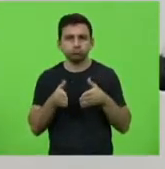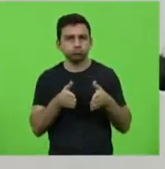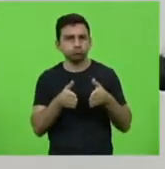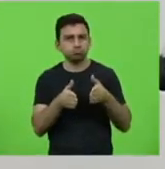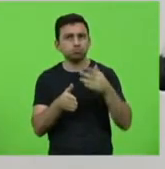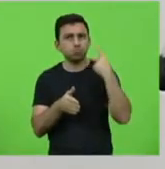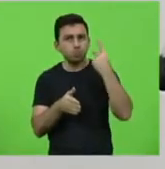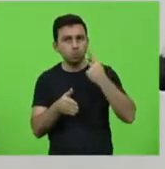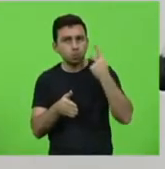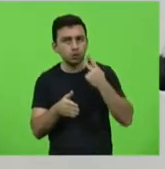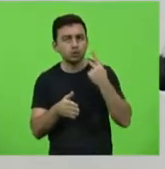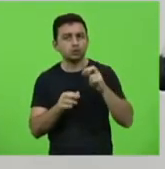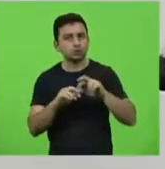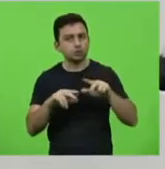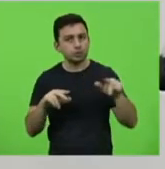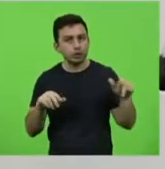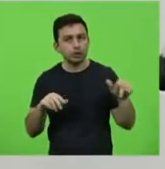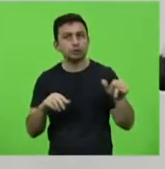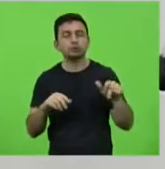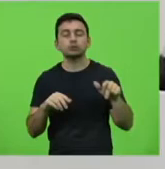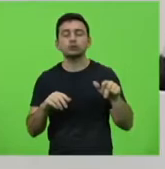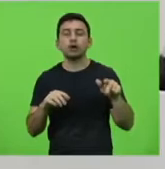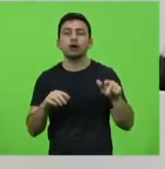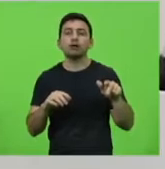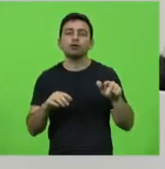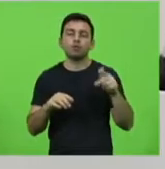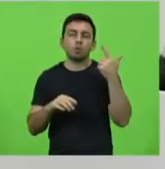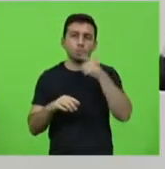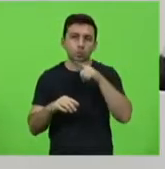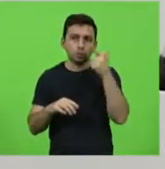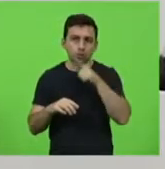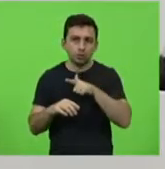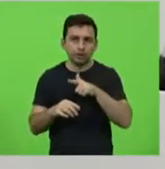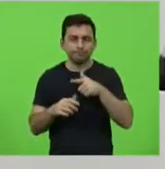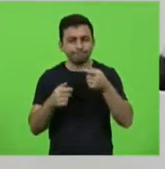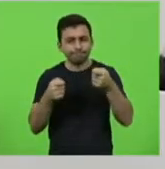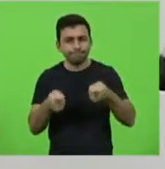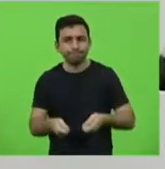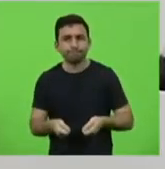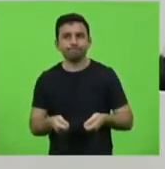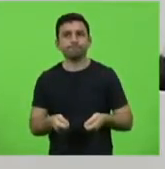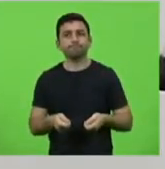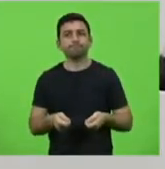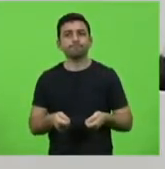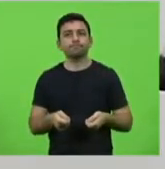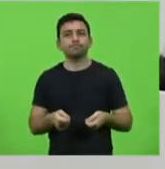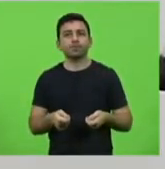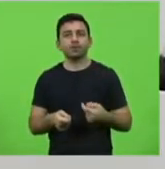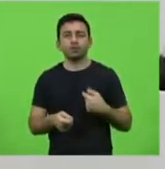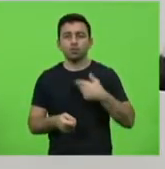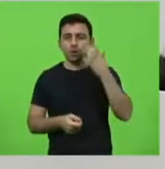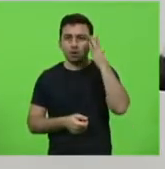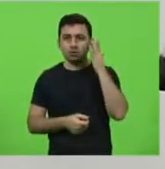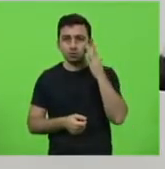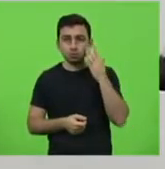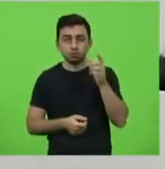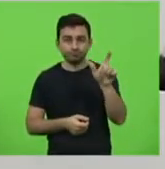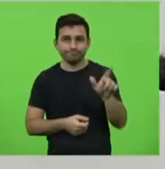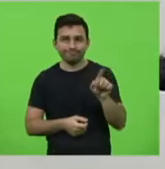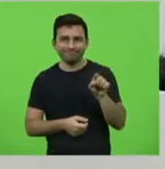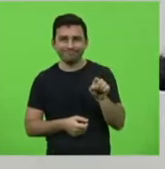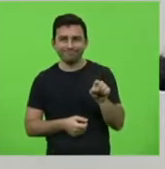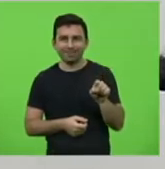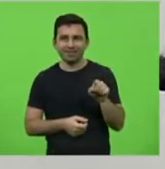vão se formando, que vão chegando, que vão se tentando se firmar, né? Eu acho que ele nos deu